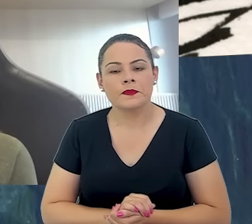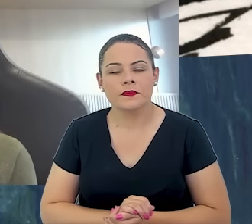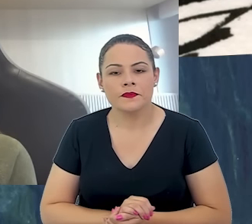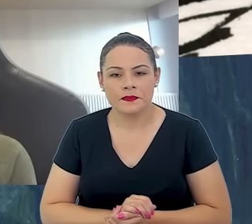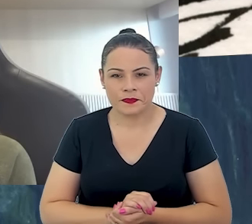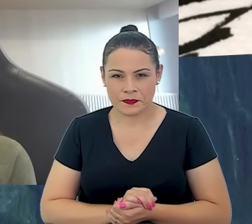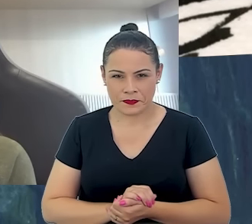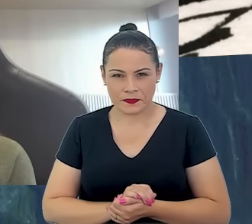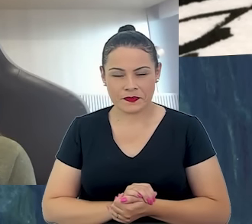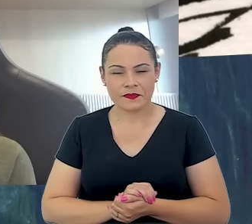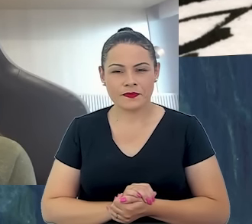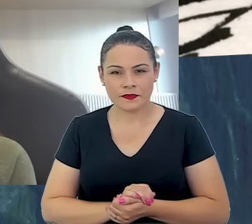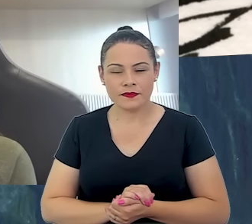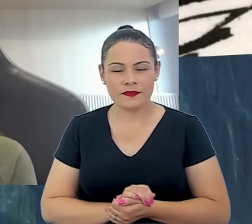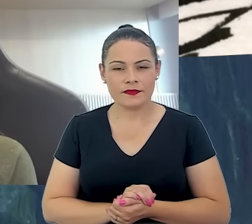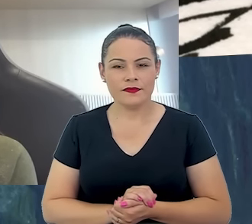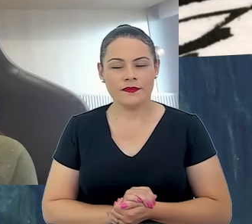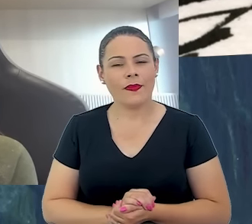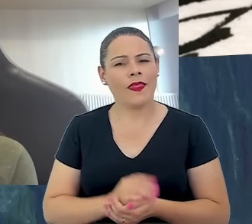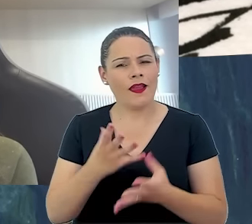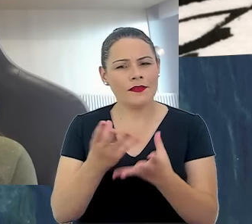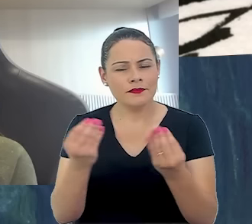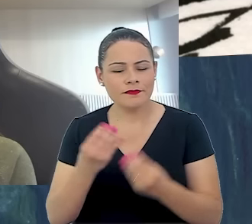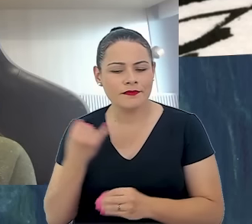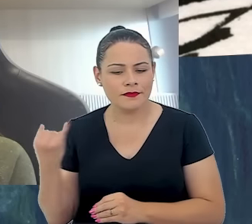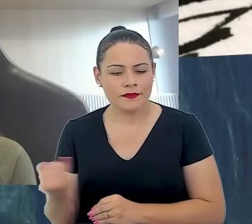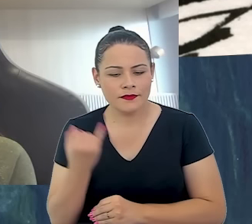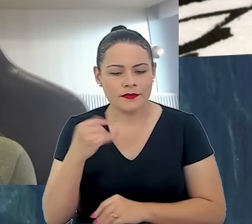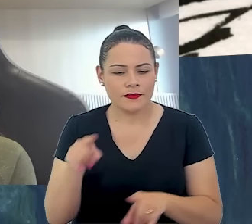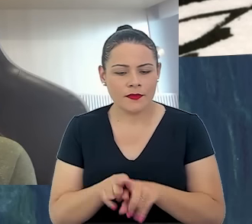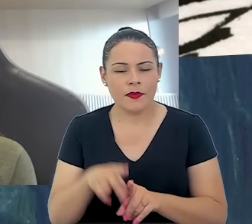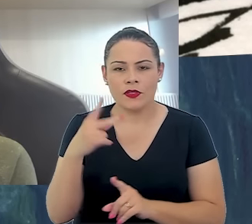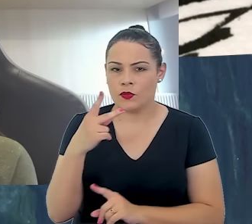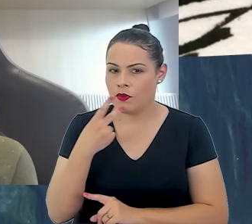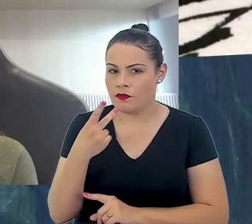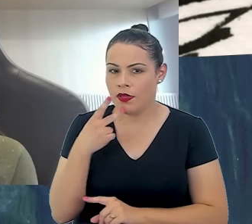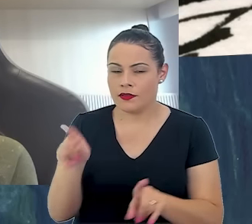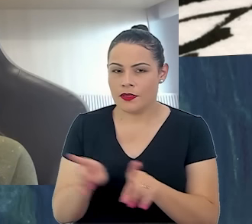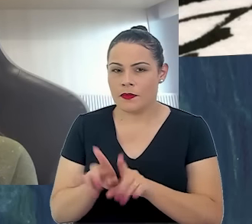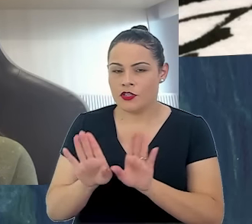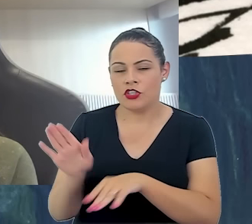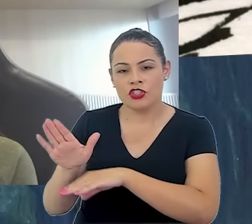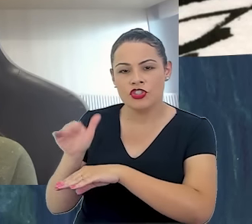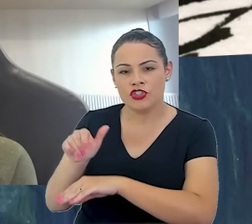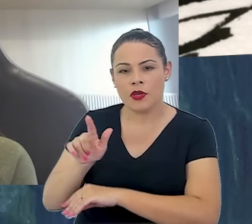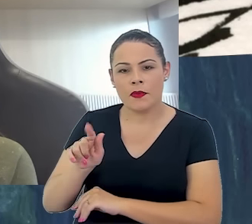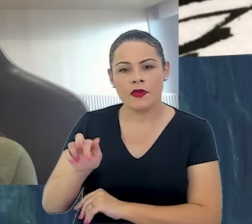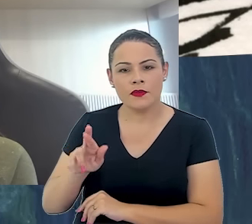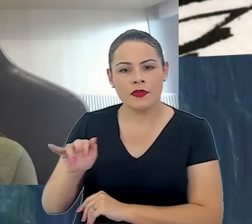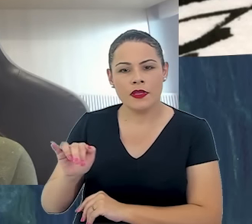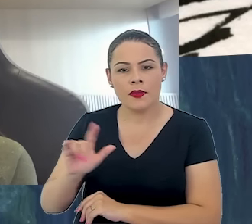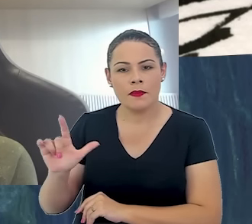é muito muito muito importante e eu já já Passando pro Gabriel eh Depois